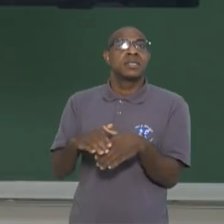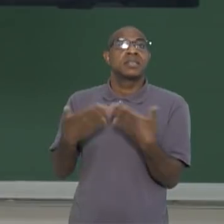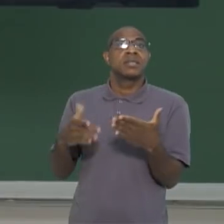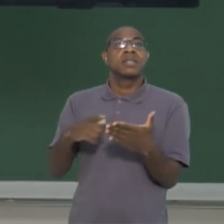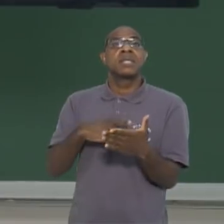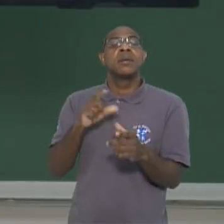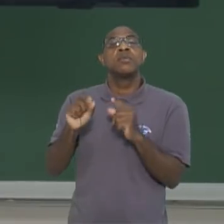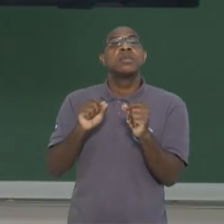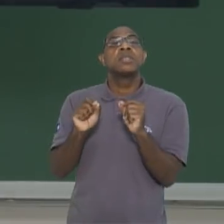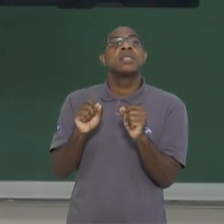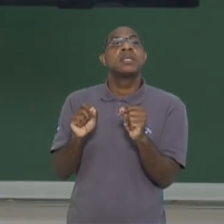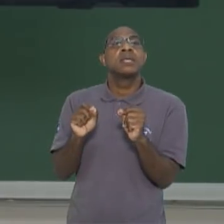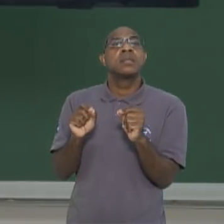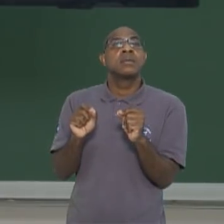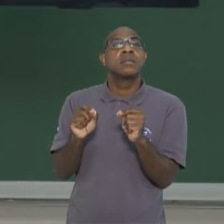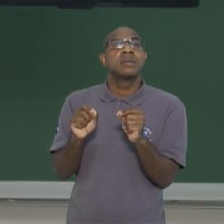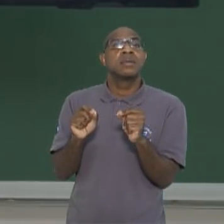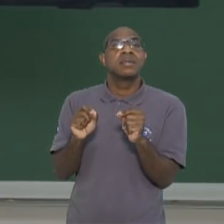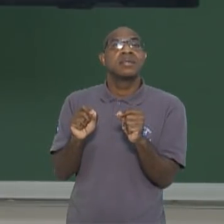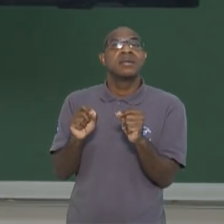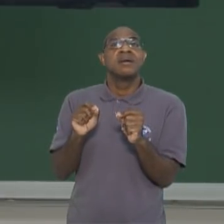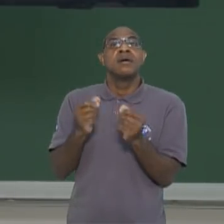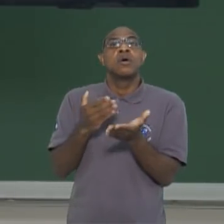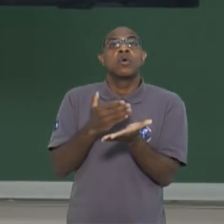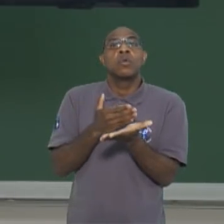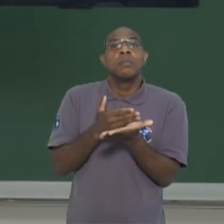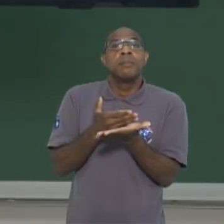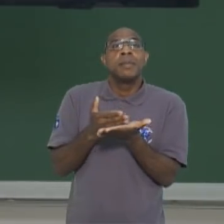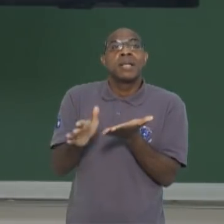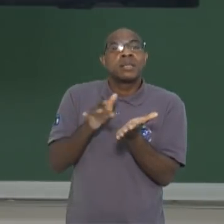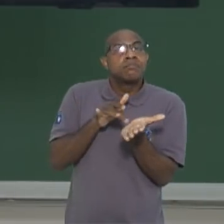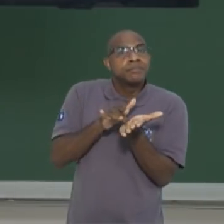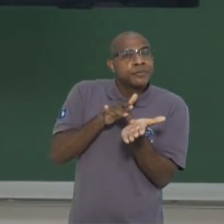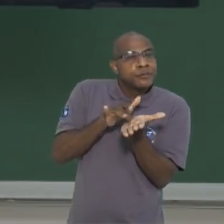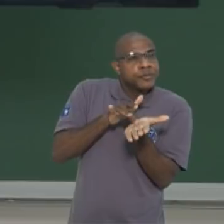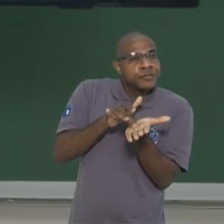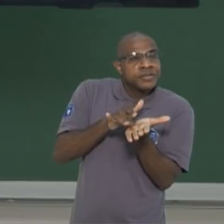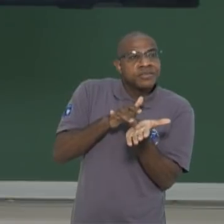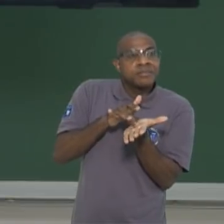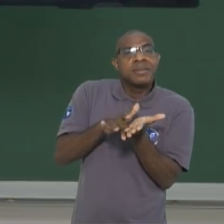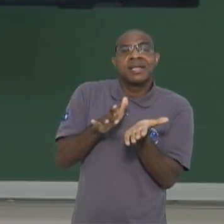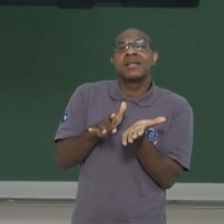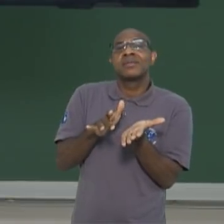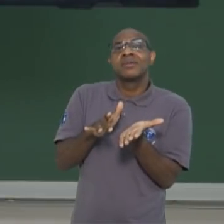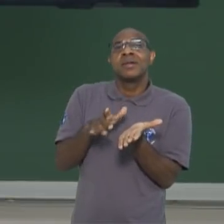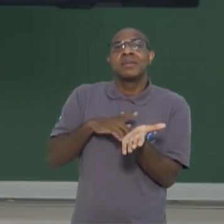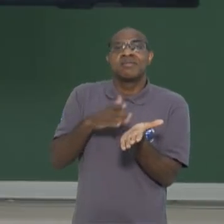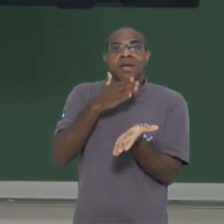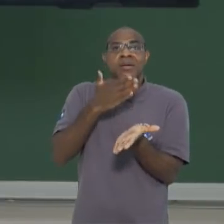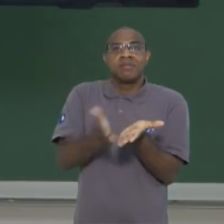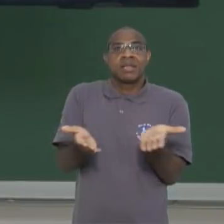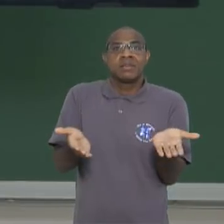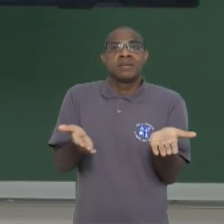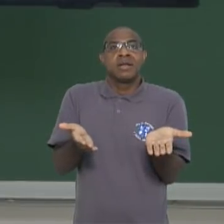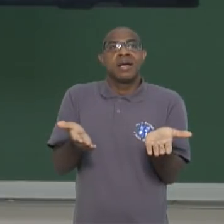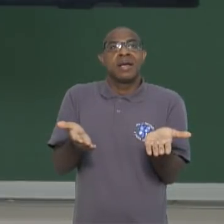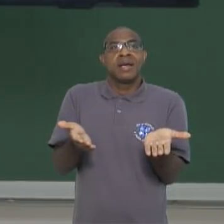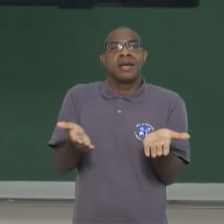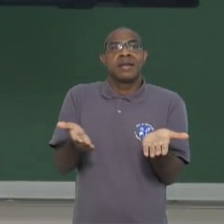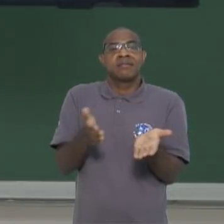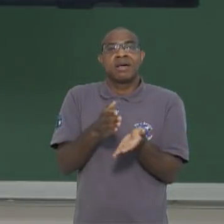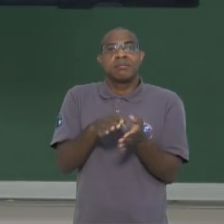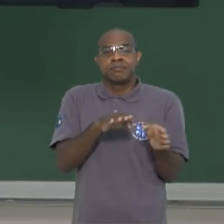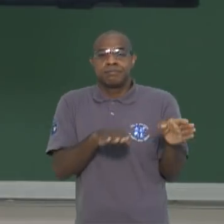Temos o que culminará com um golpe que vai derrubar o último rei merovingio, que é Childerico III. Então,